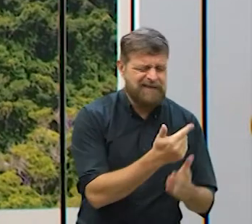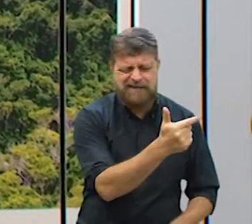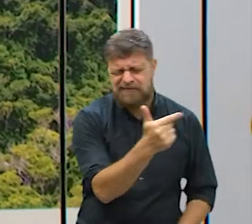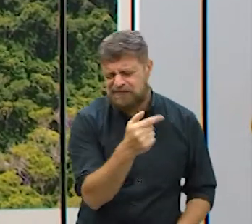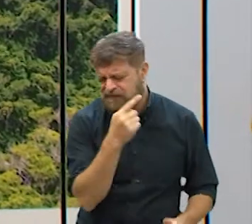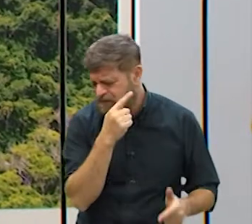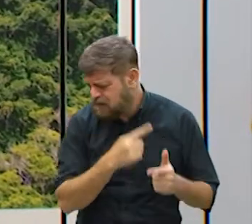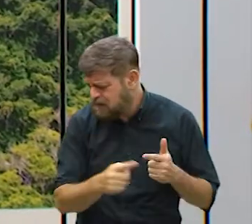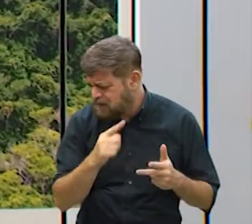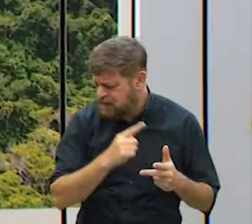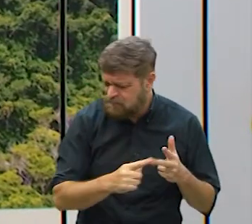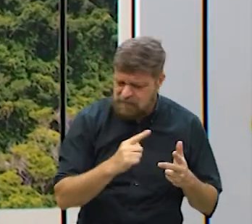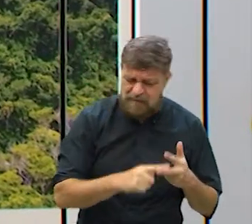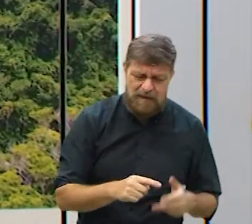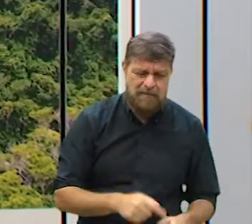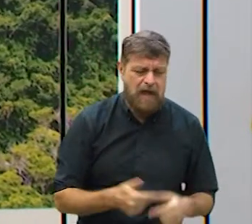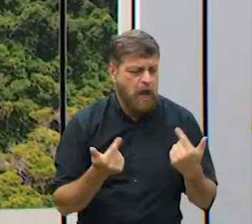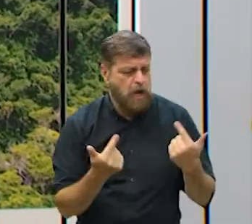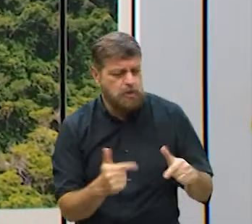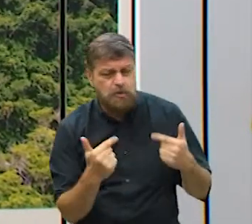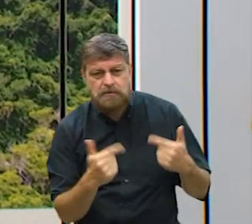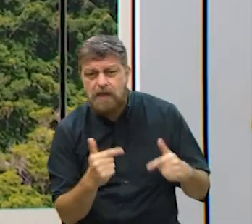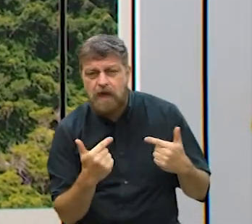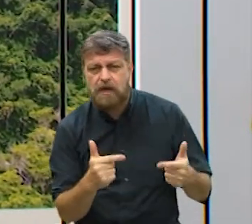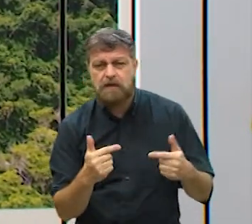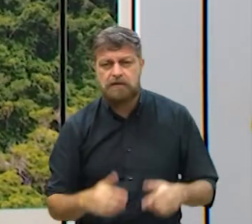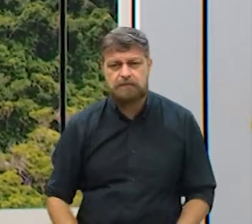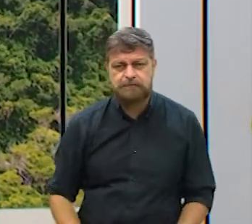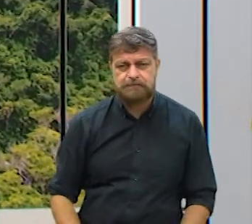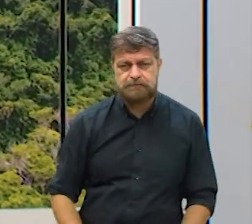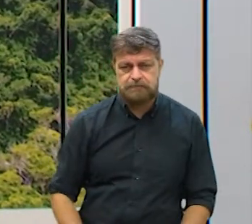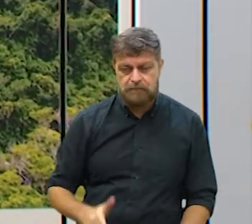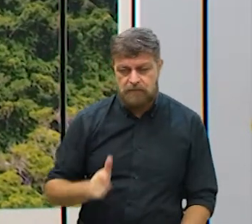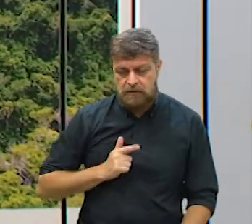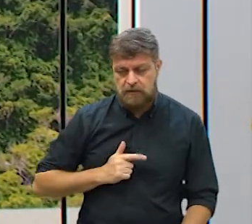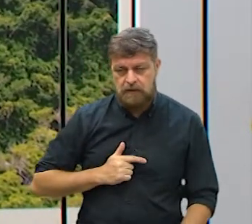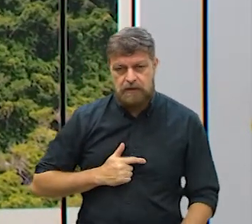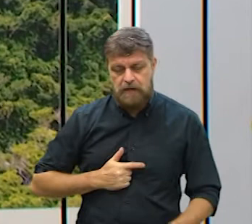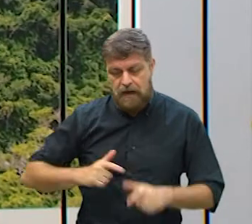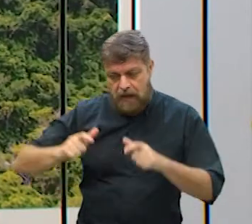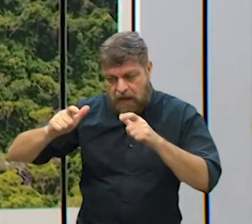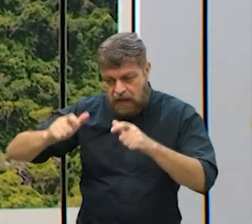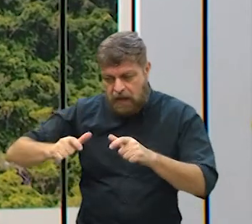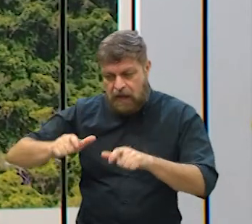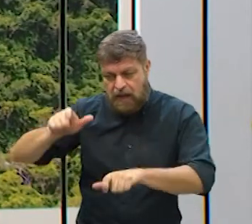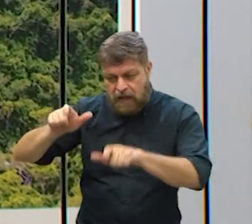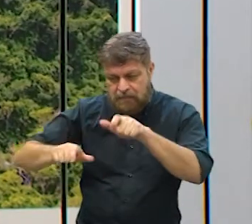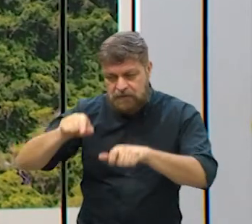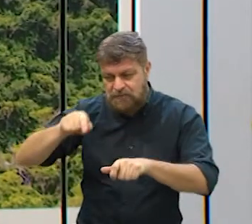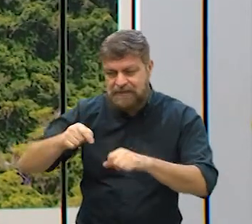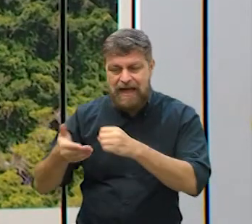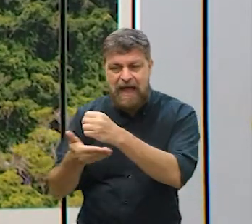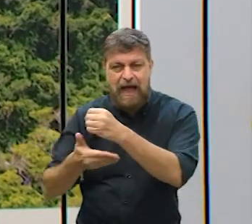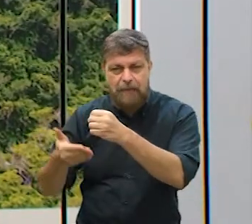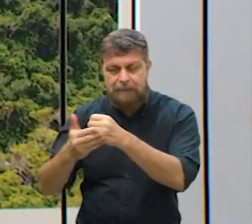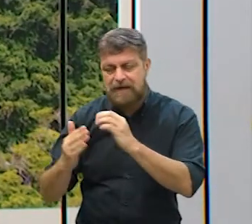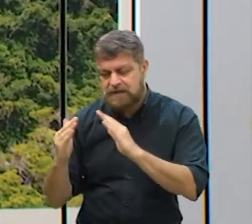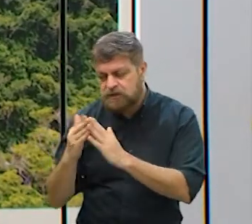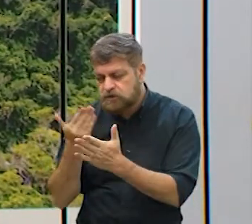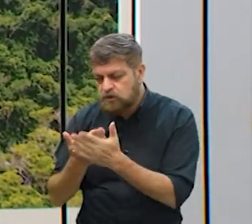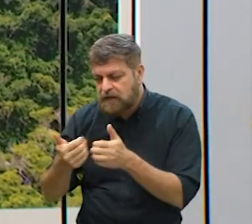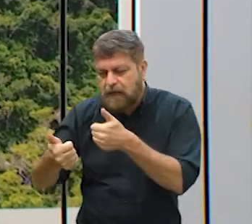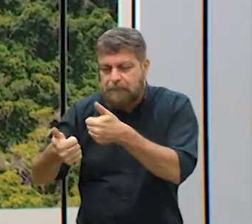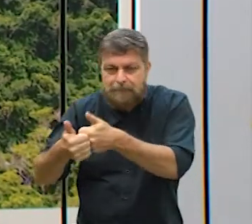um problema, mas não tem. Quer dizer, vamos fixar as pessoas onde elas têm raiz. E nós